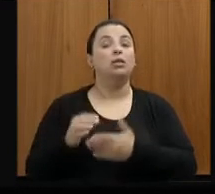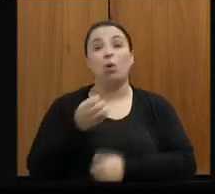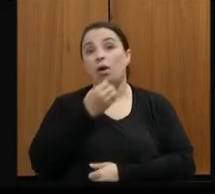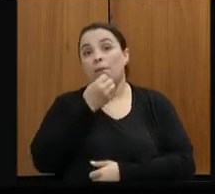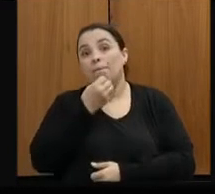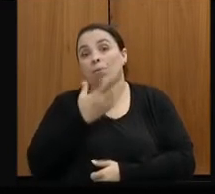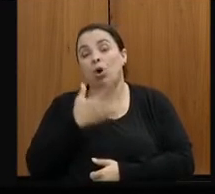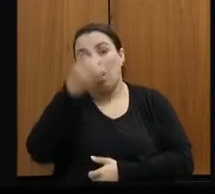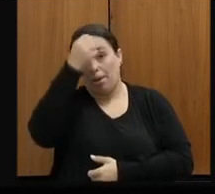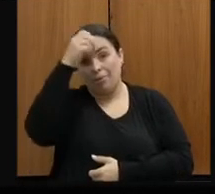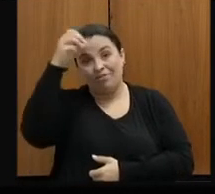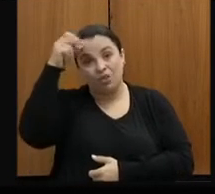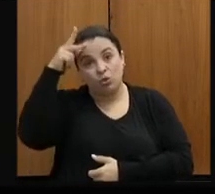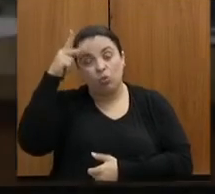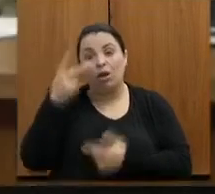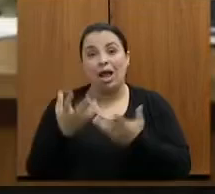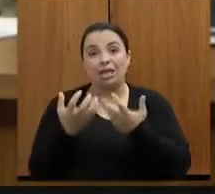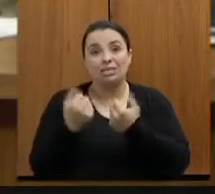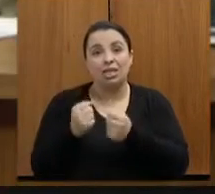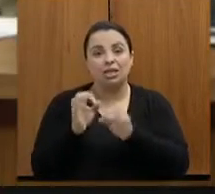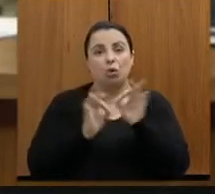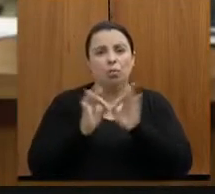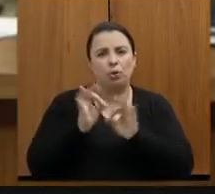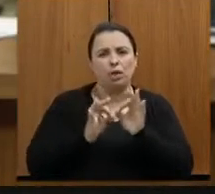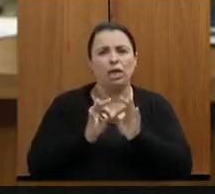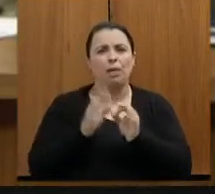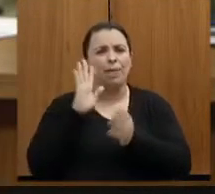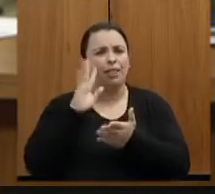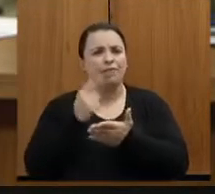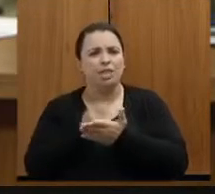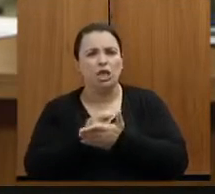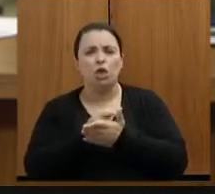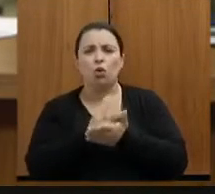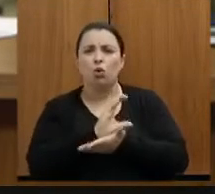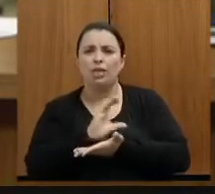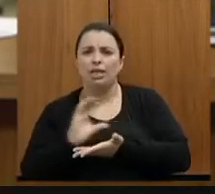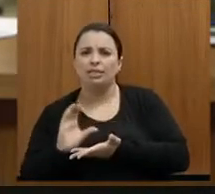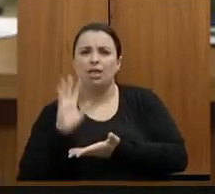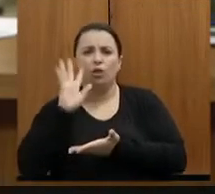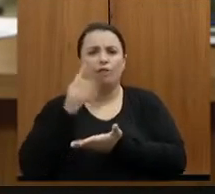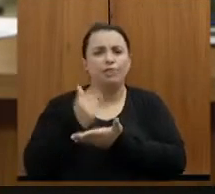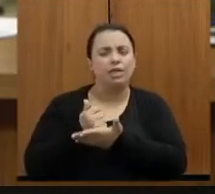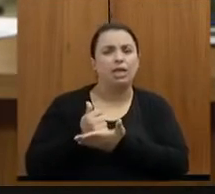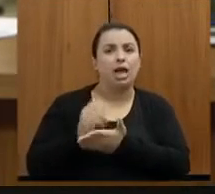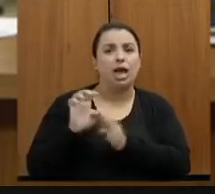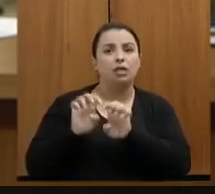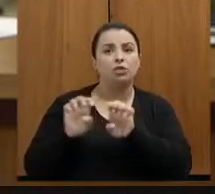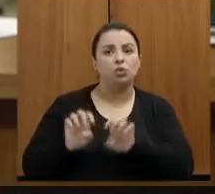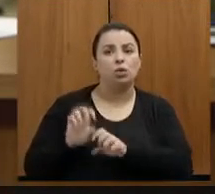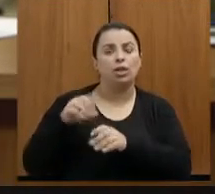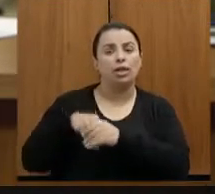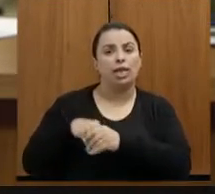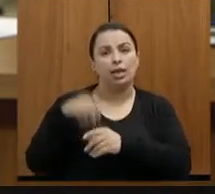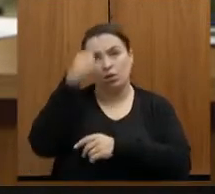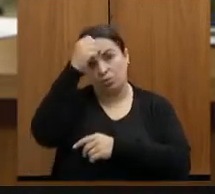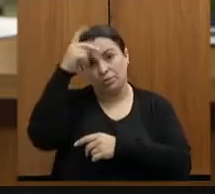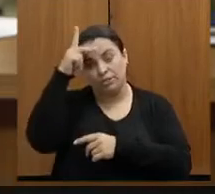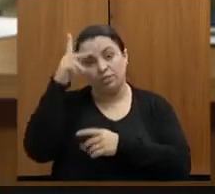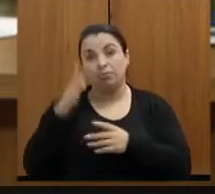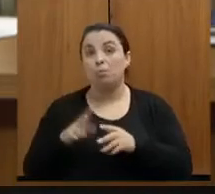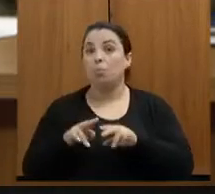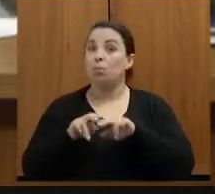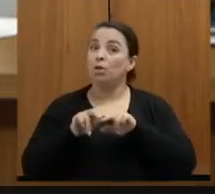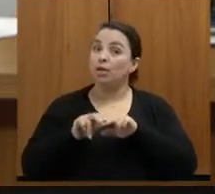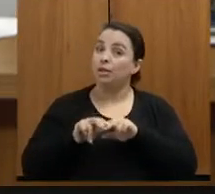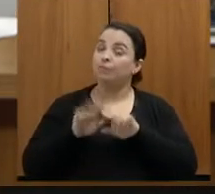programa, abraçando ali, definindo coordenações, definindo a estrutura interna do município, porque, de fato, como mostrei mais cedo,